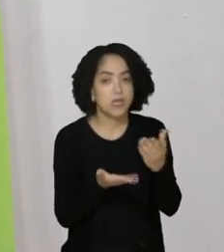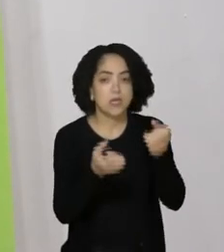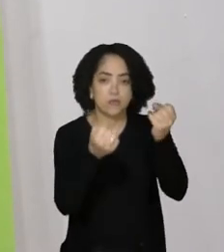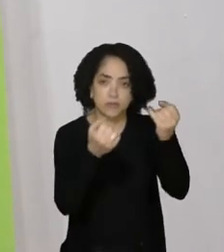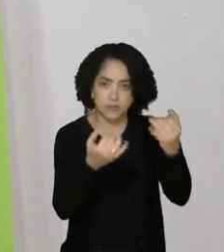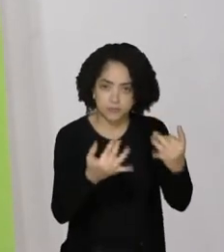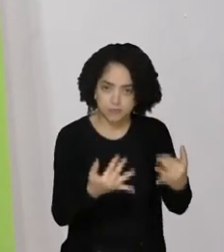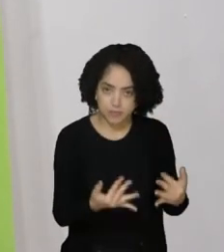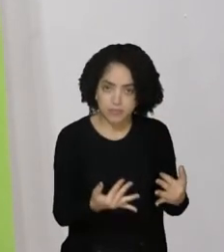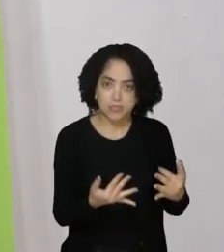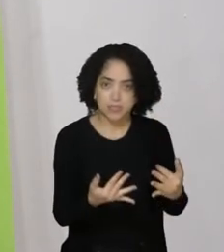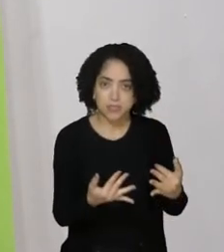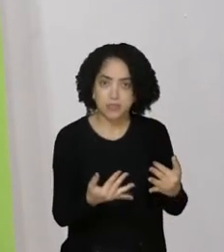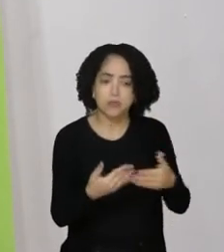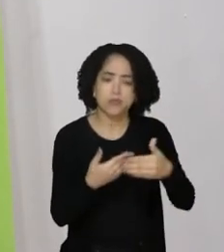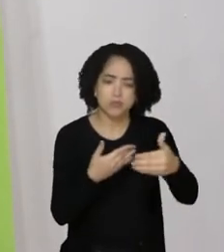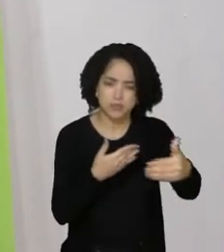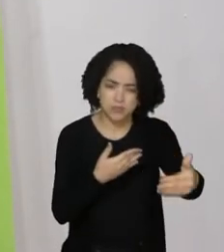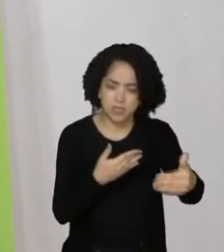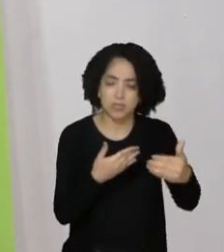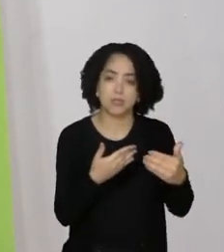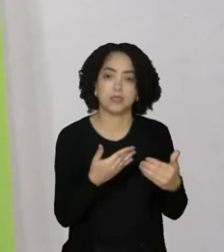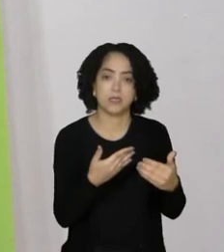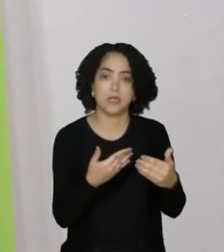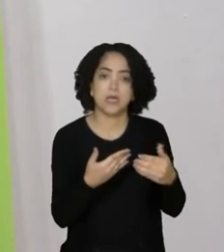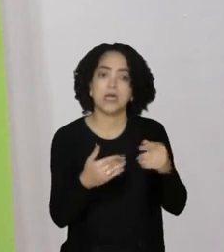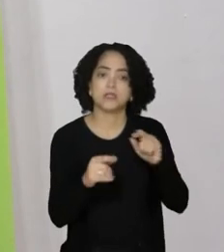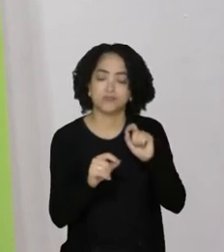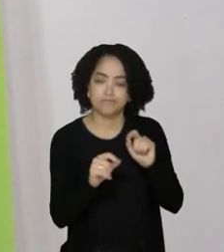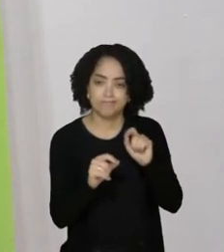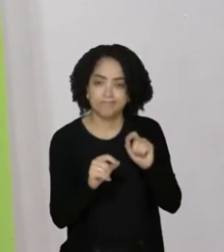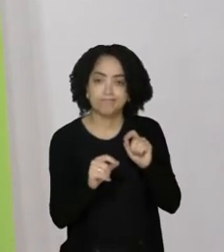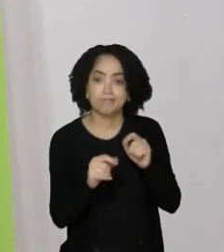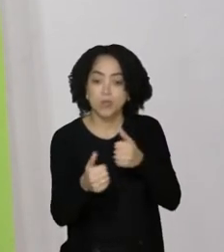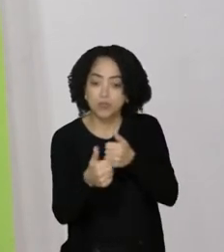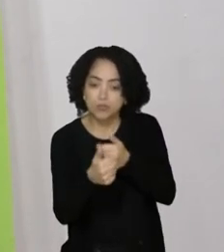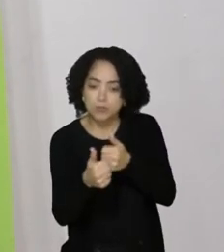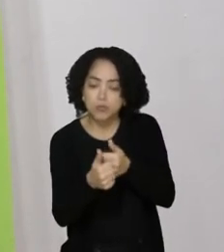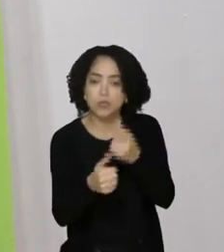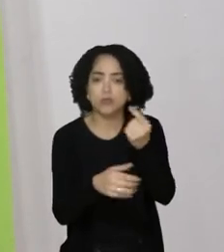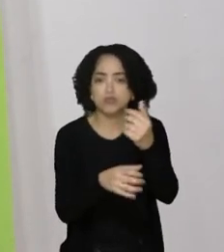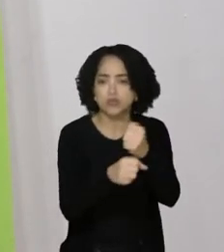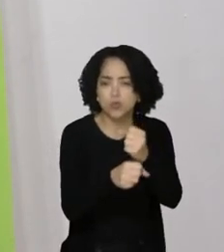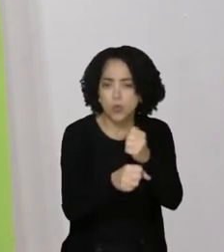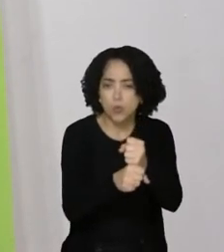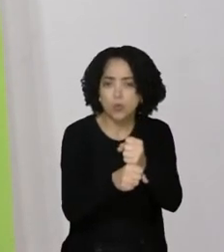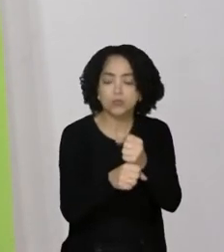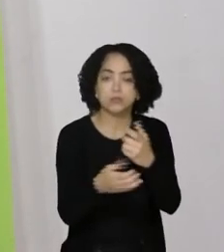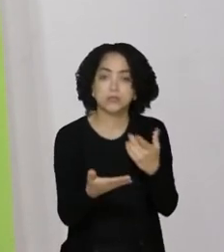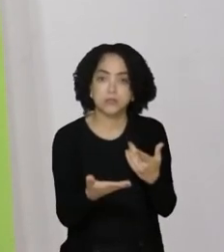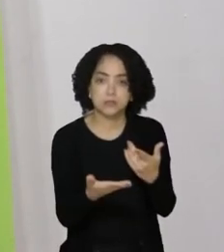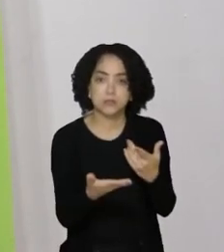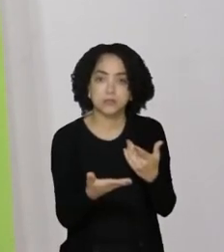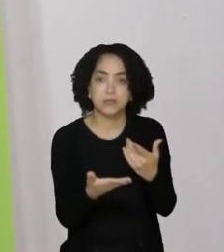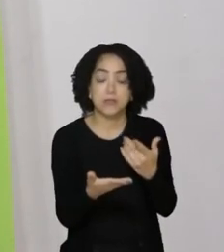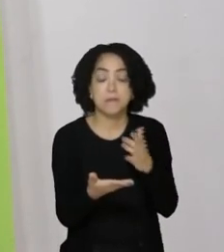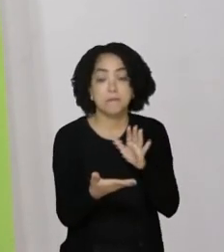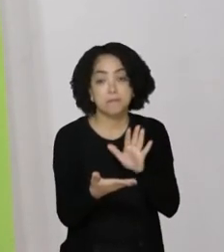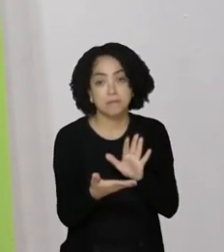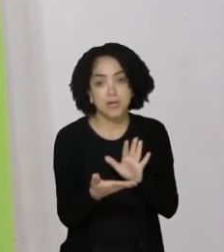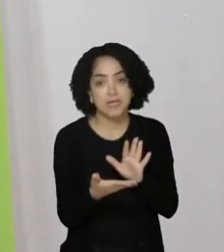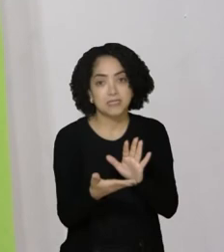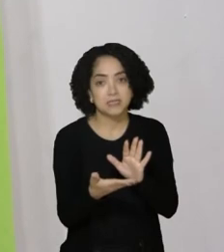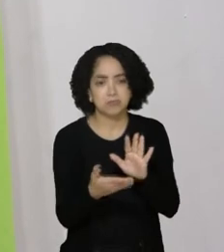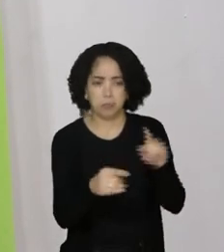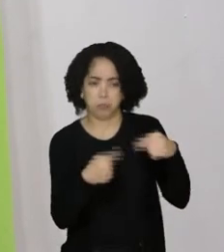aí vai ser enfrentado no tribunal de contas nós vamos poder judiciário nós vamos poder judiciário contra essa aberração não adianta